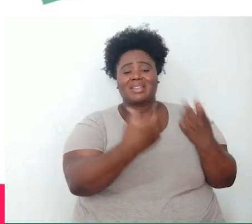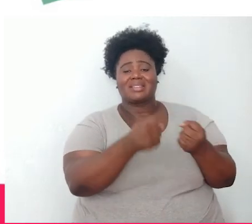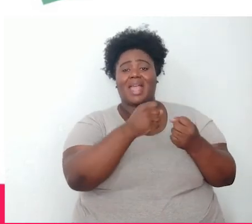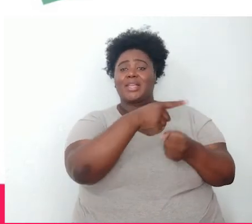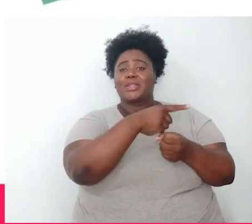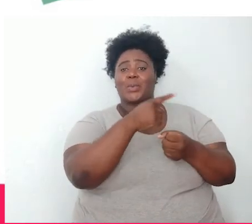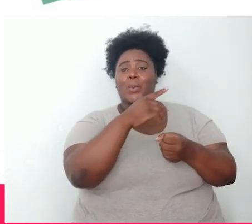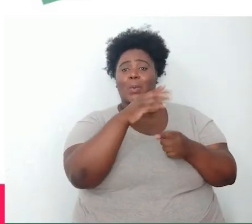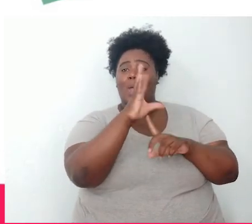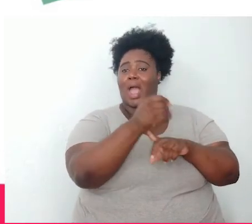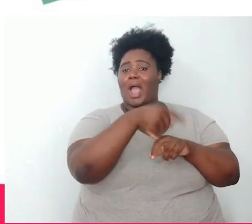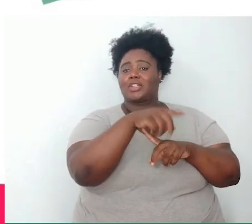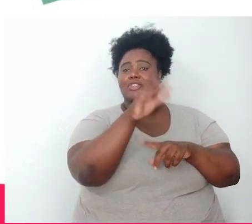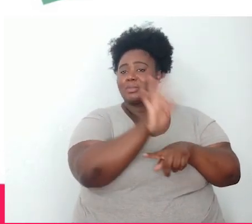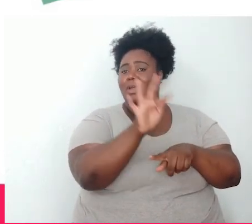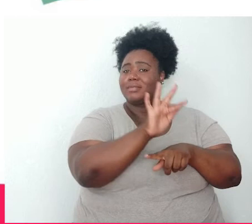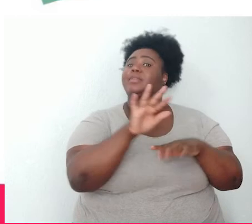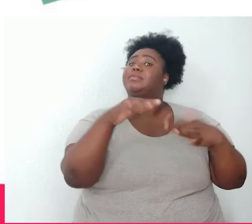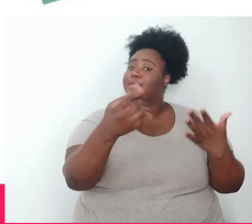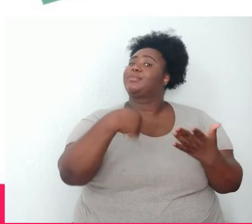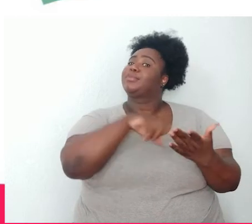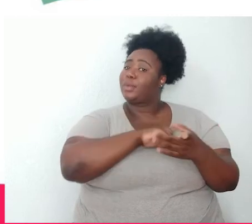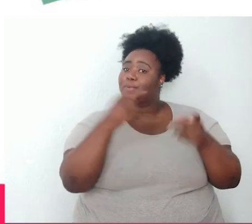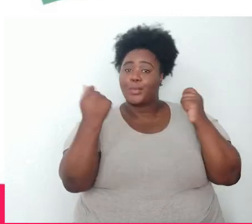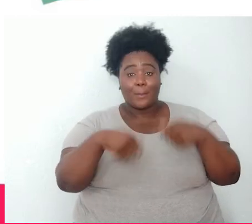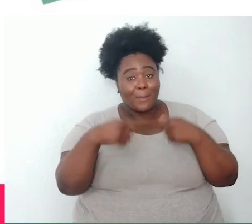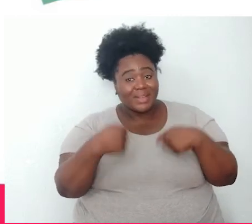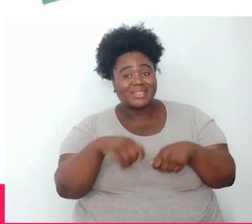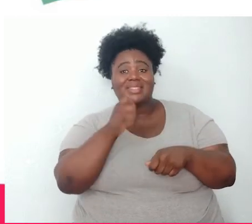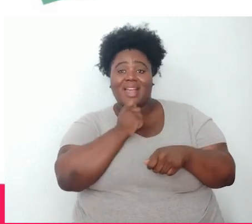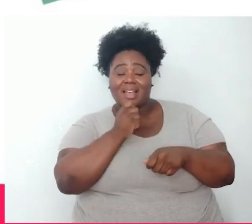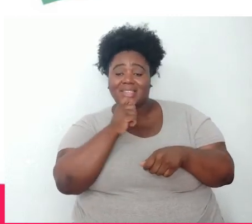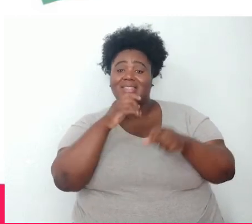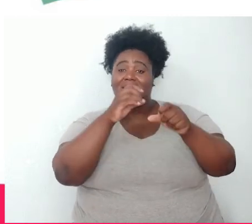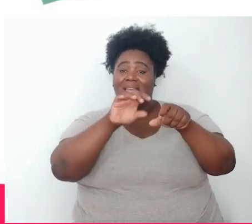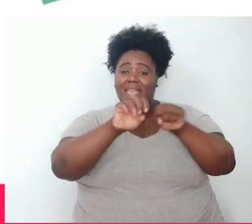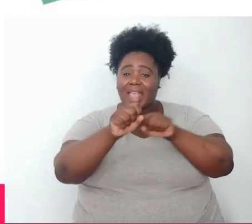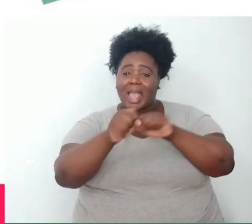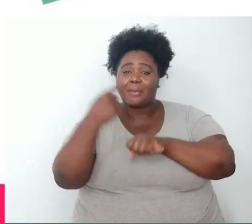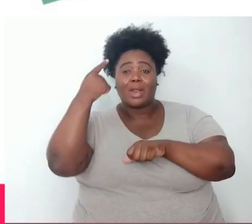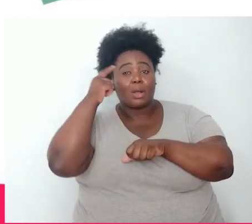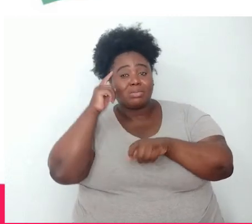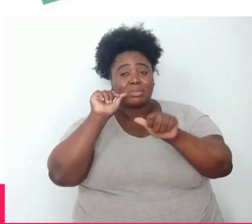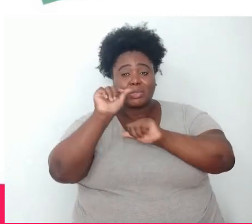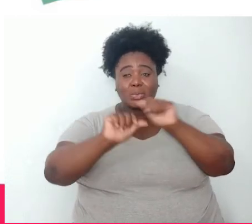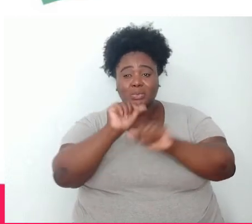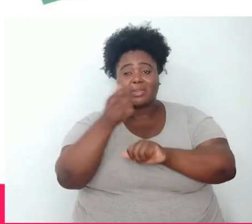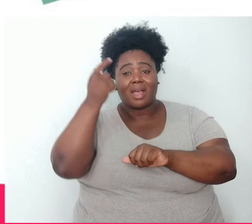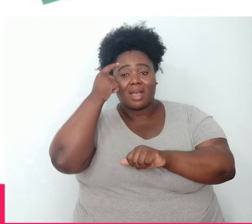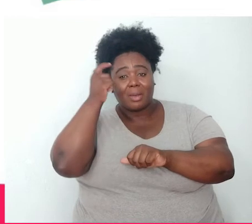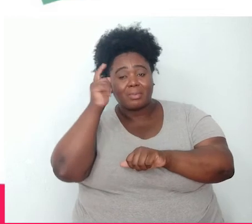o mundo acadêmico? Então a gente ainda precisa desconstruir esses pensamentos de